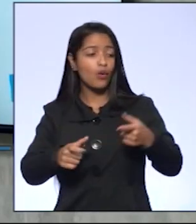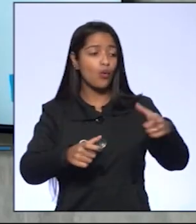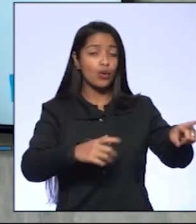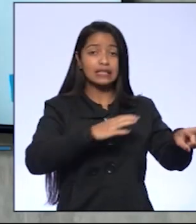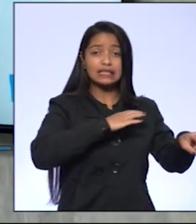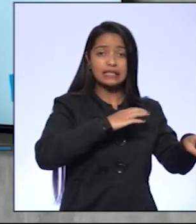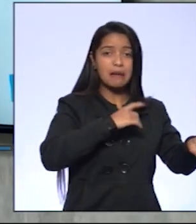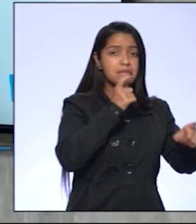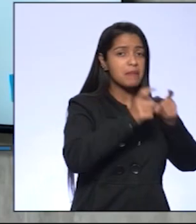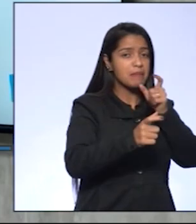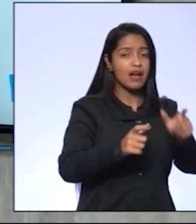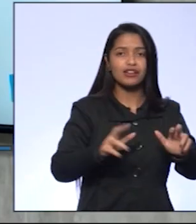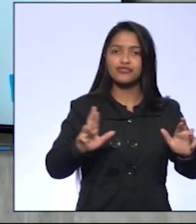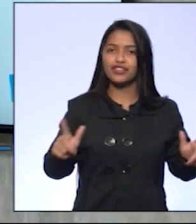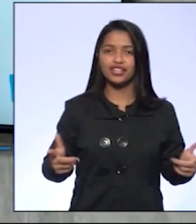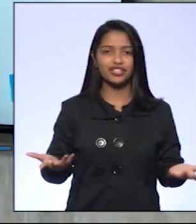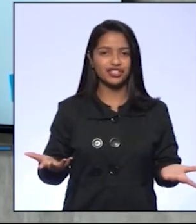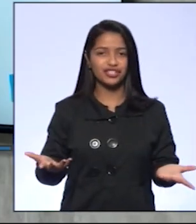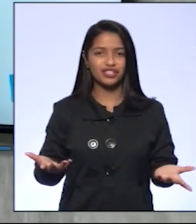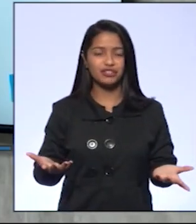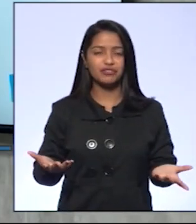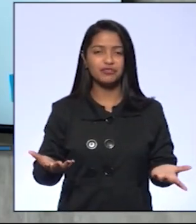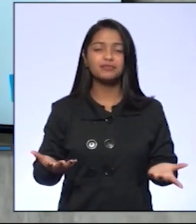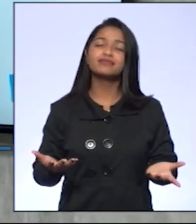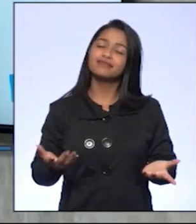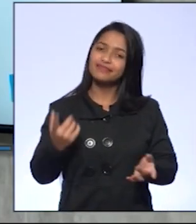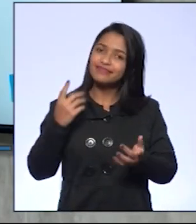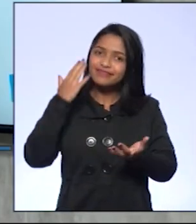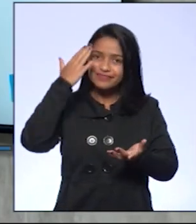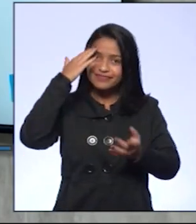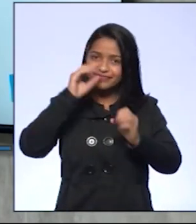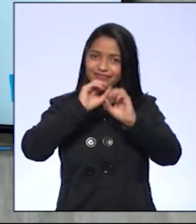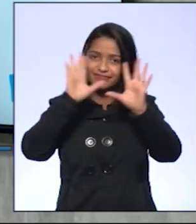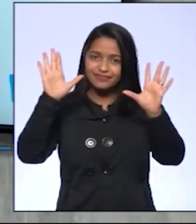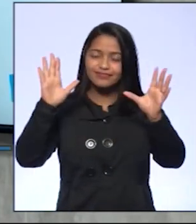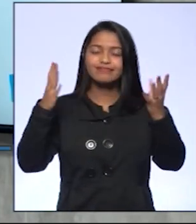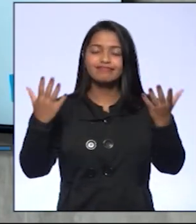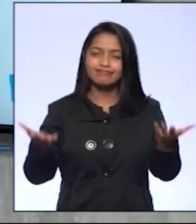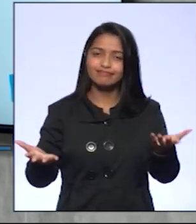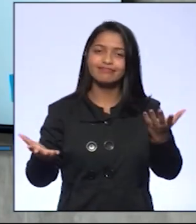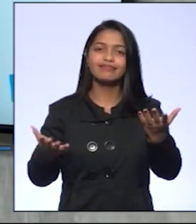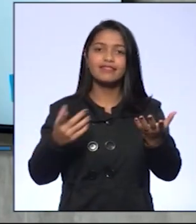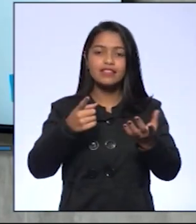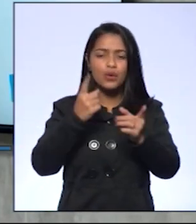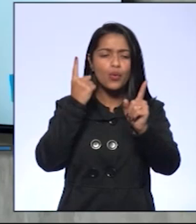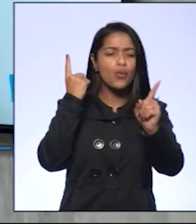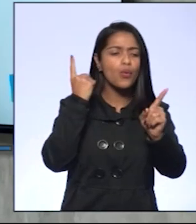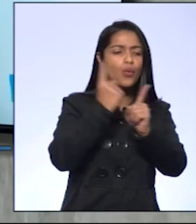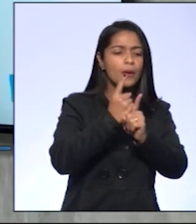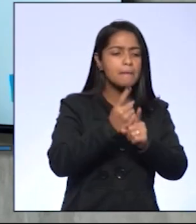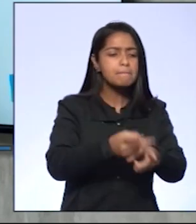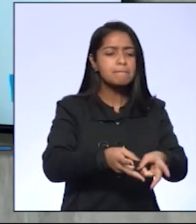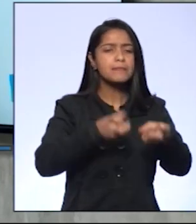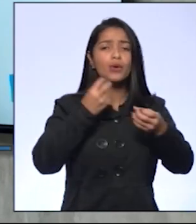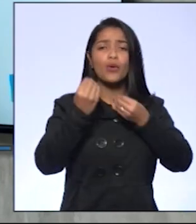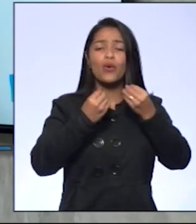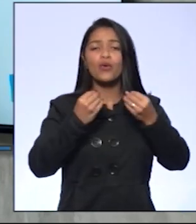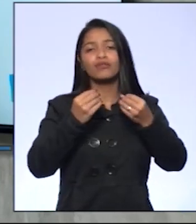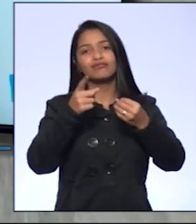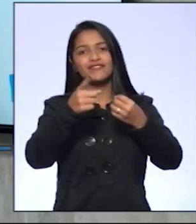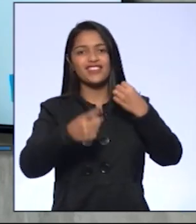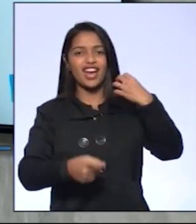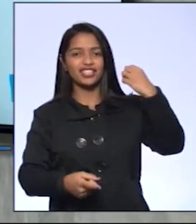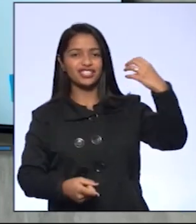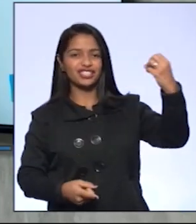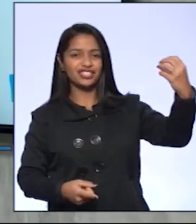mesma coisa. Compreende? Então você vai encontrar e vai perceber isso quando você viaja. Então você